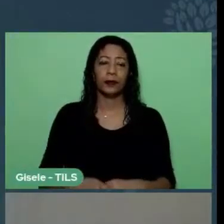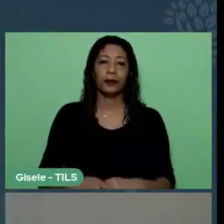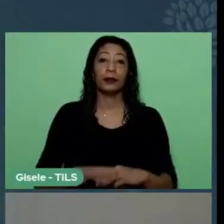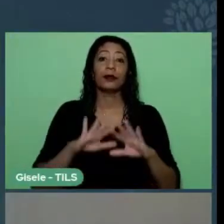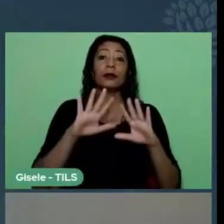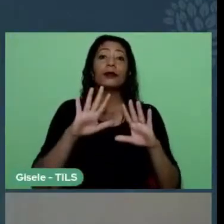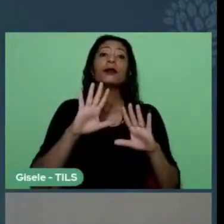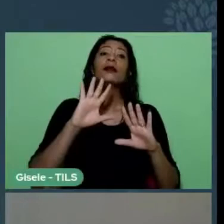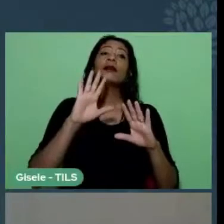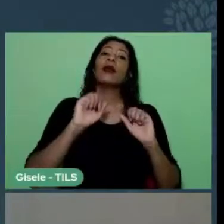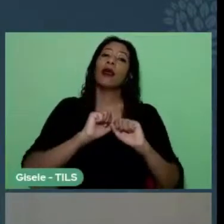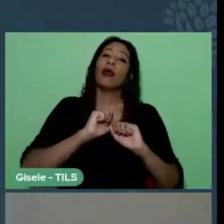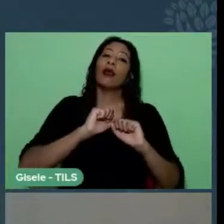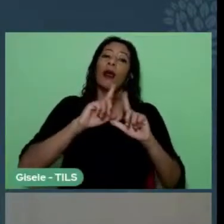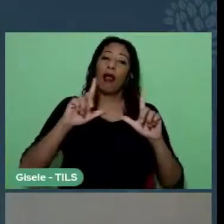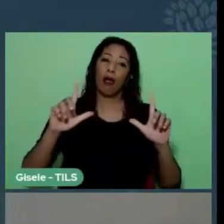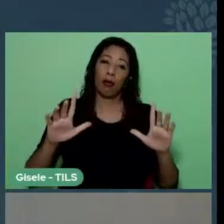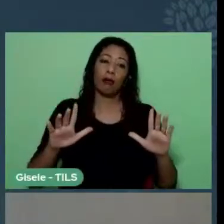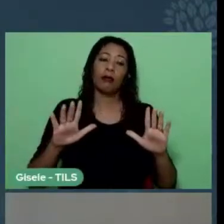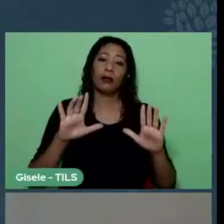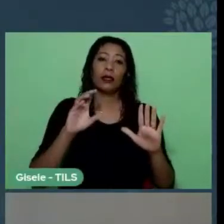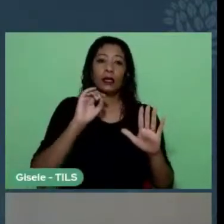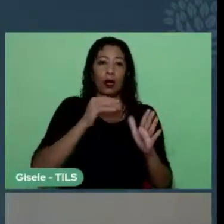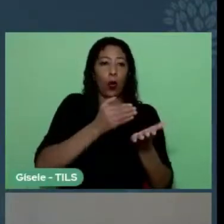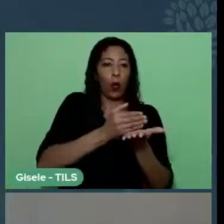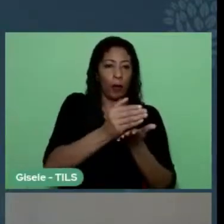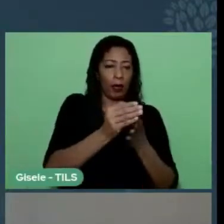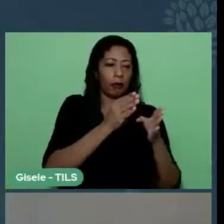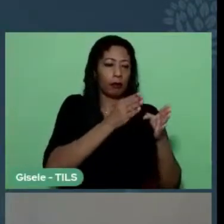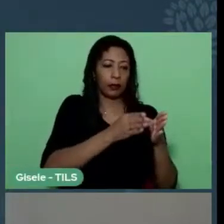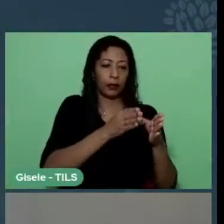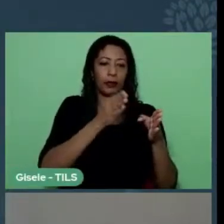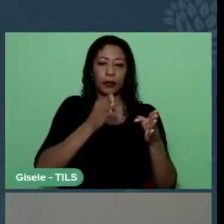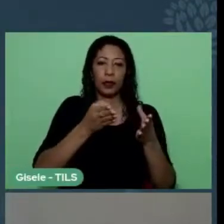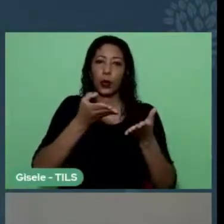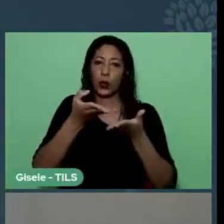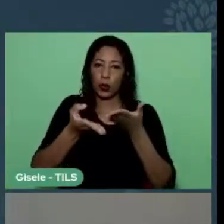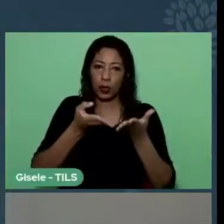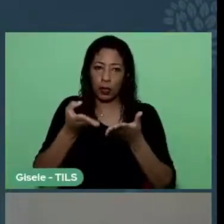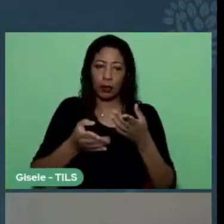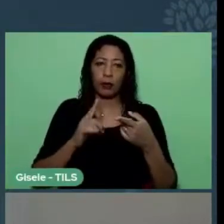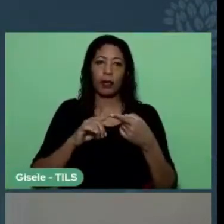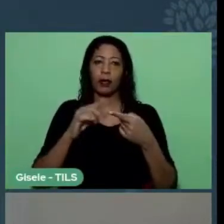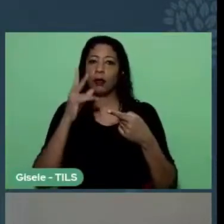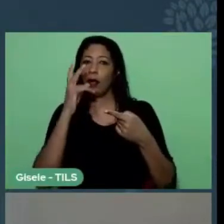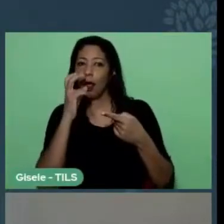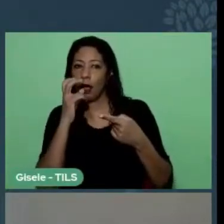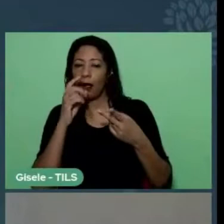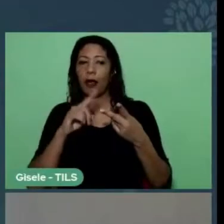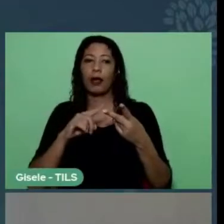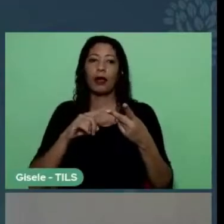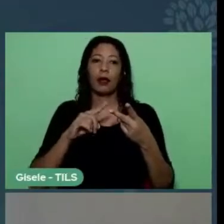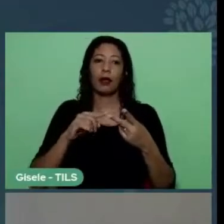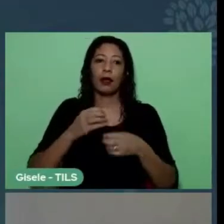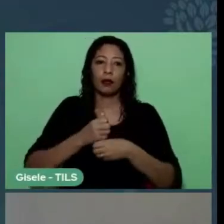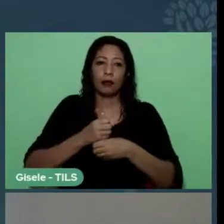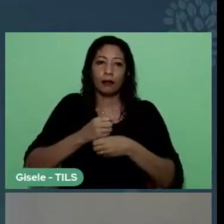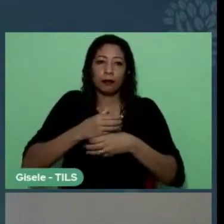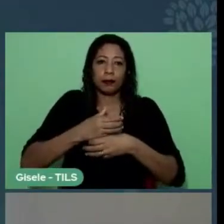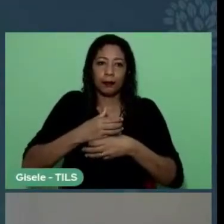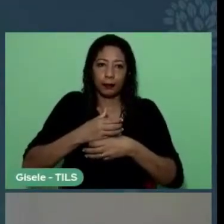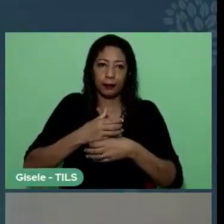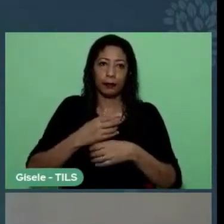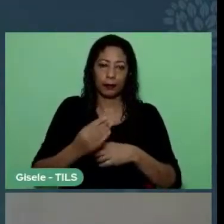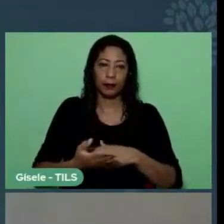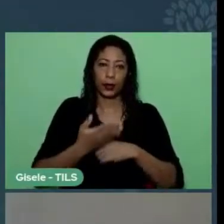gente sempre vai, nessas etapas iniciais, fazer o tratamento com o corticoide inalatório e o broncodilatador, tá certo? Que